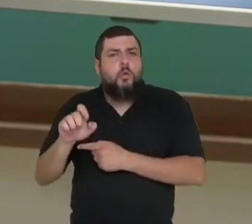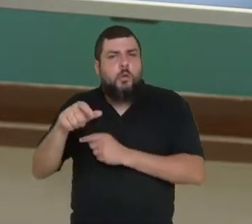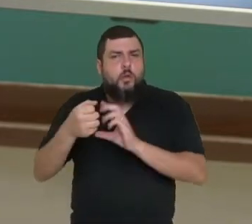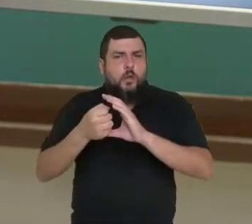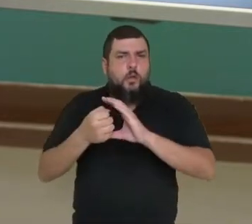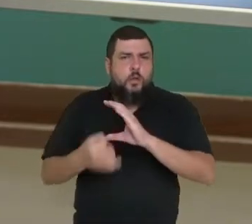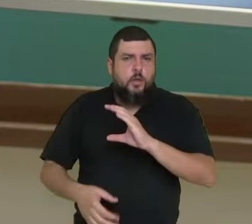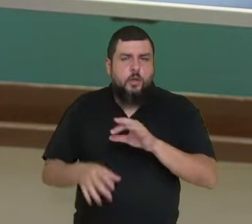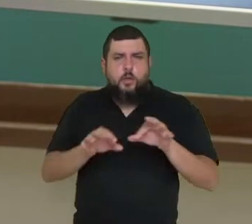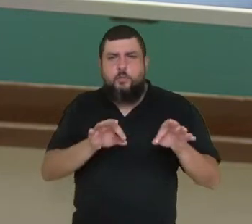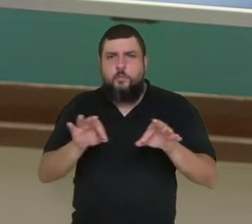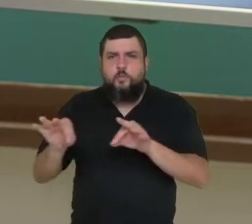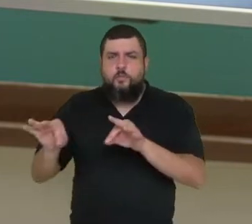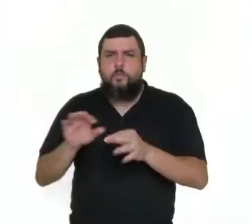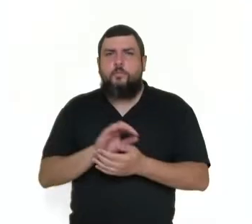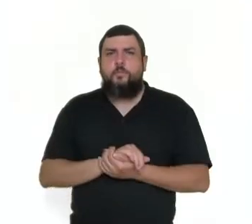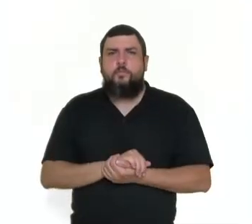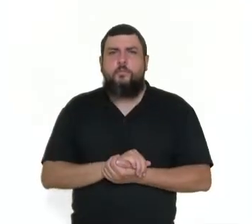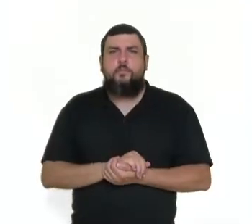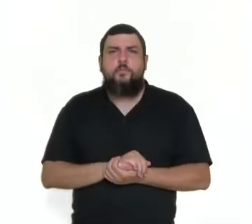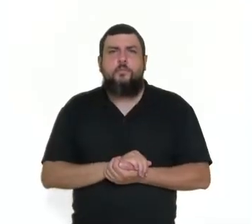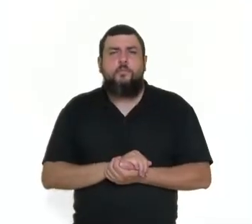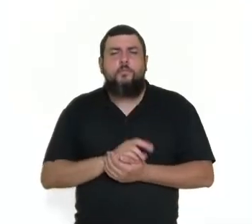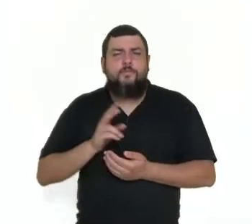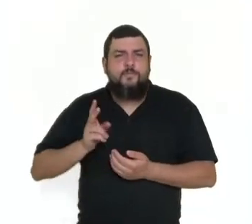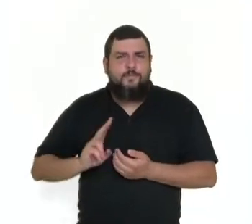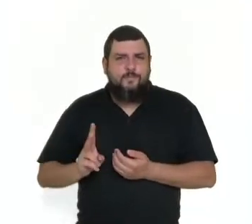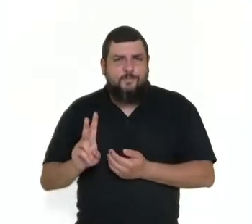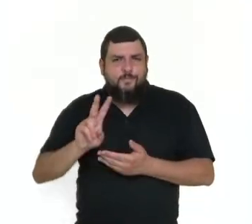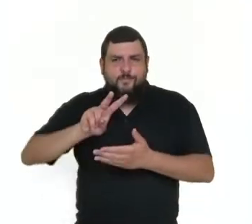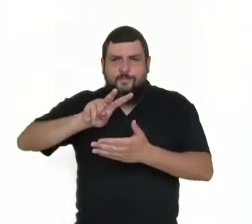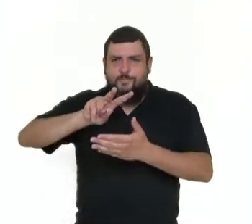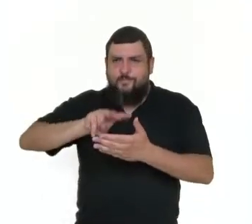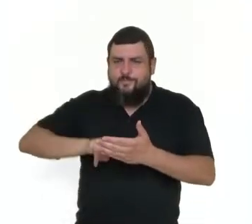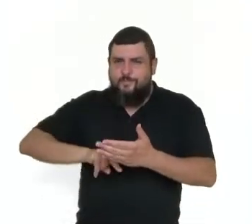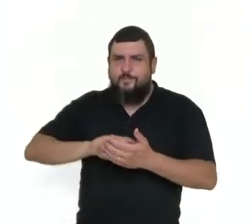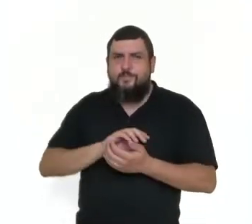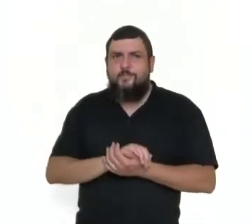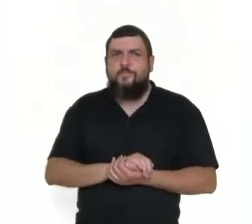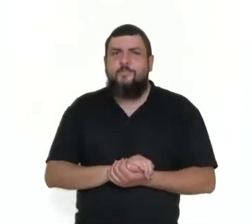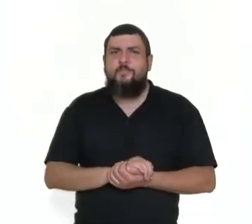cordel. E aqui a gente continua, Então temos aqui mais uma